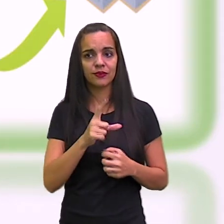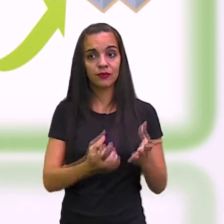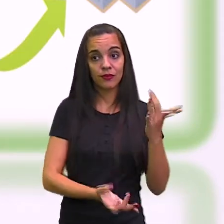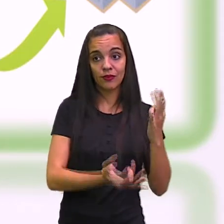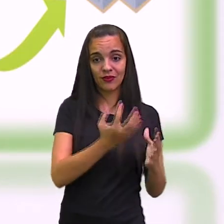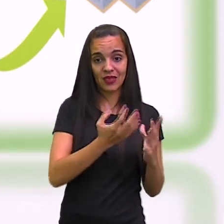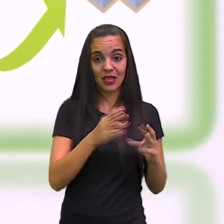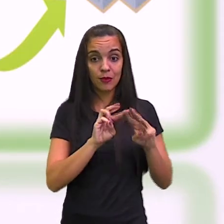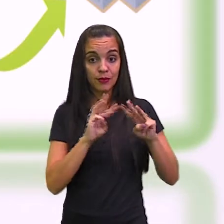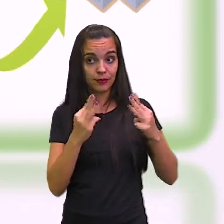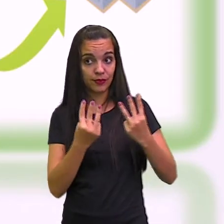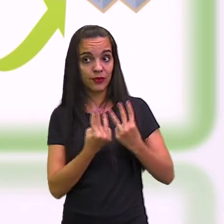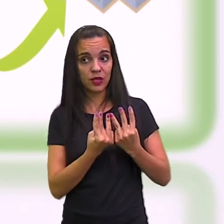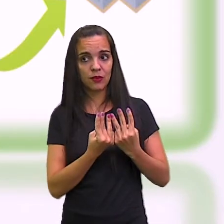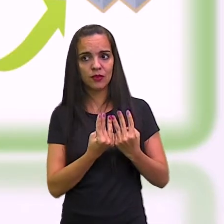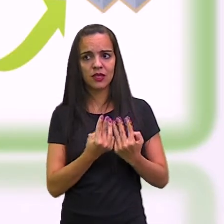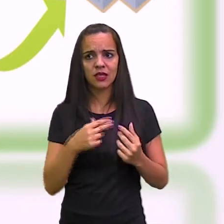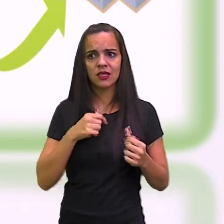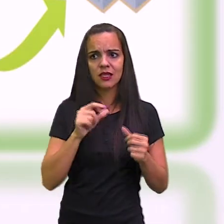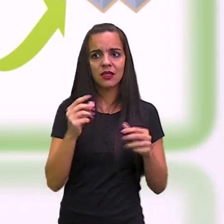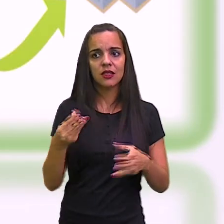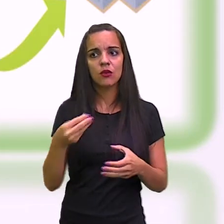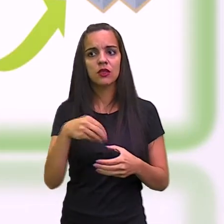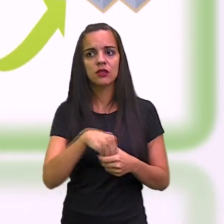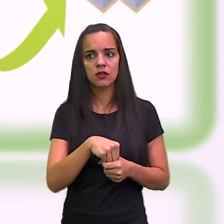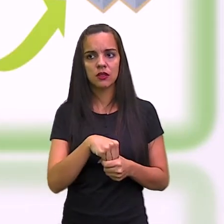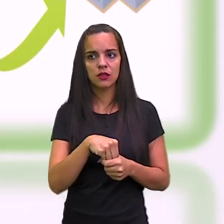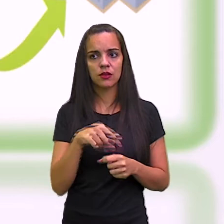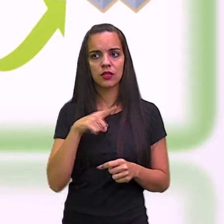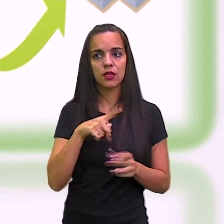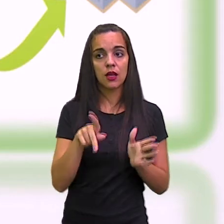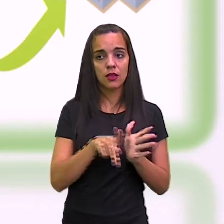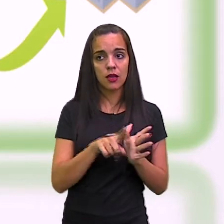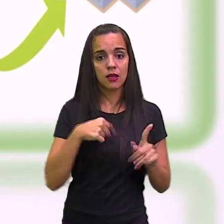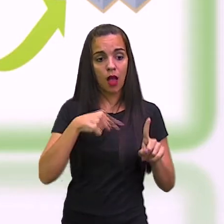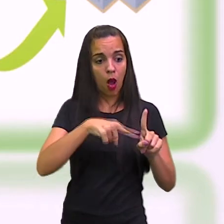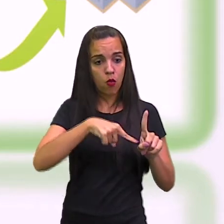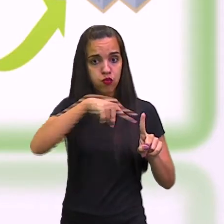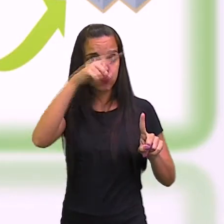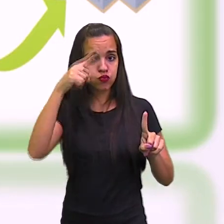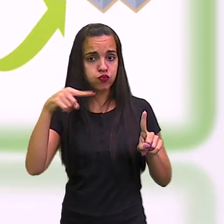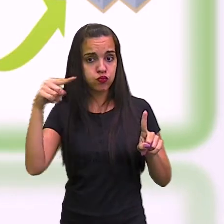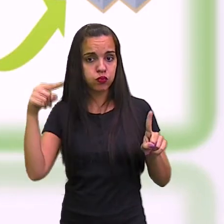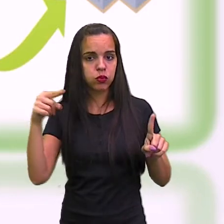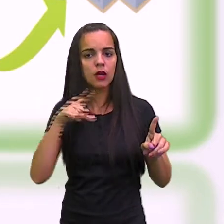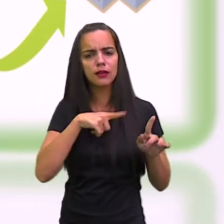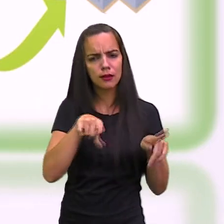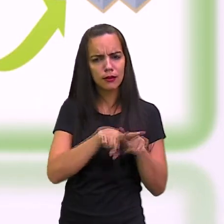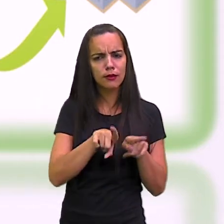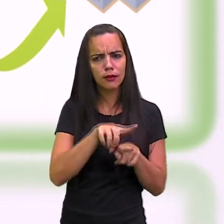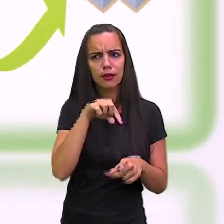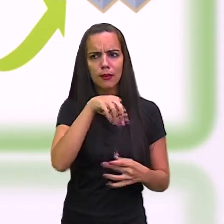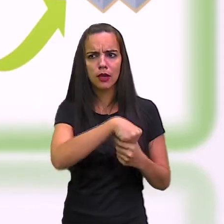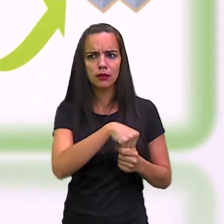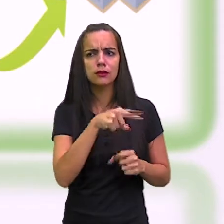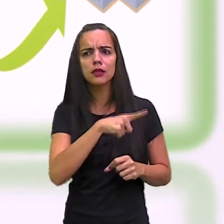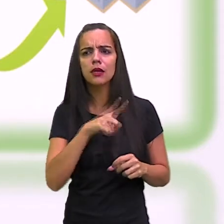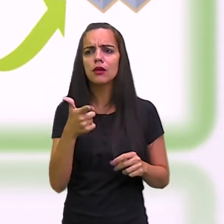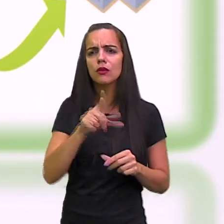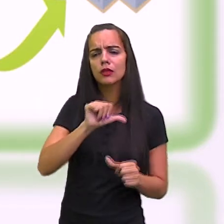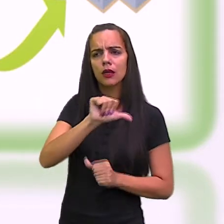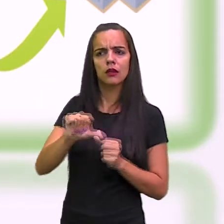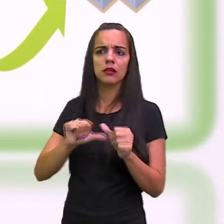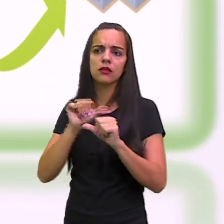da biomassa também acontece em altas temperaturas, mas sem oxigênio. Para acelerar o